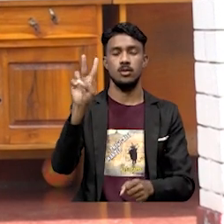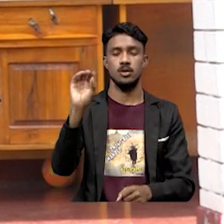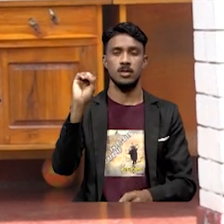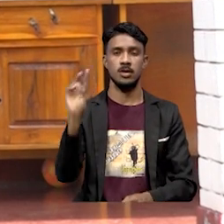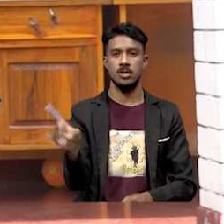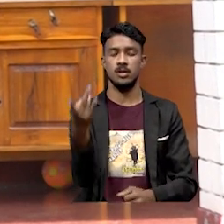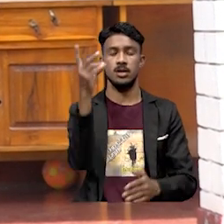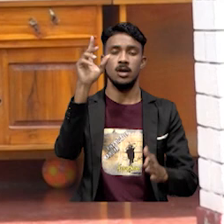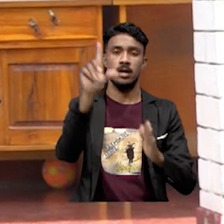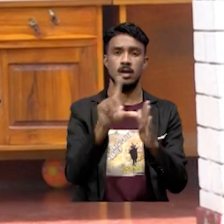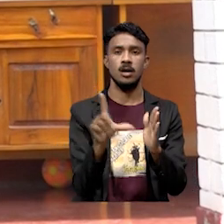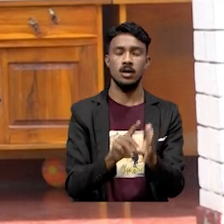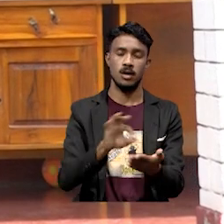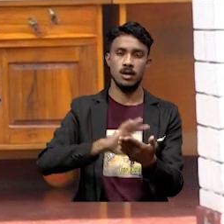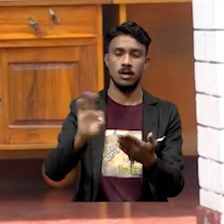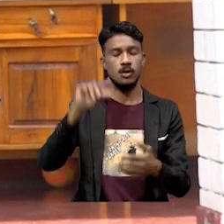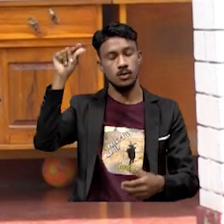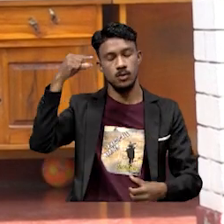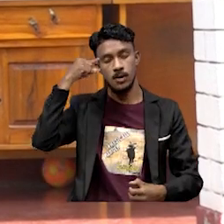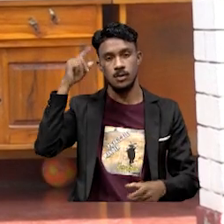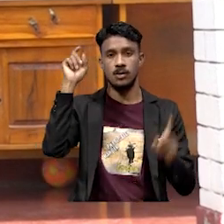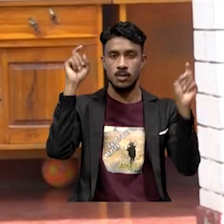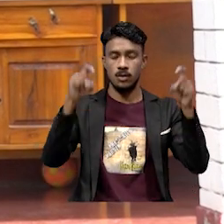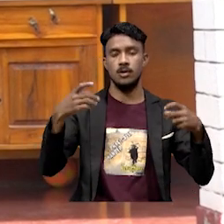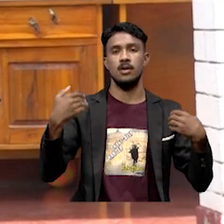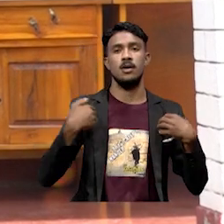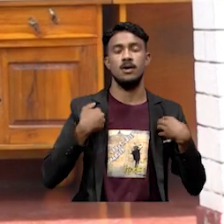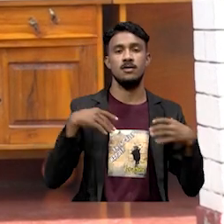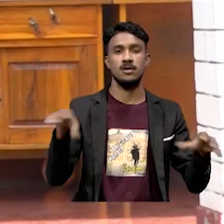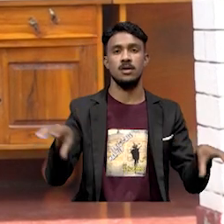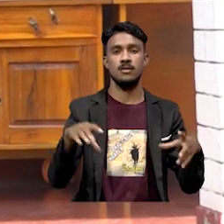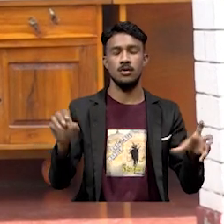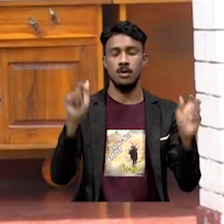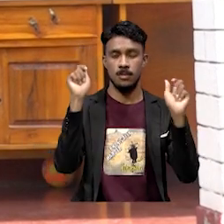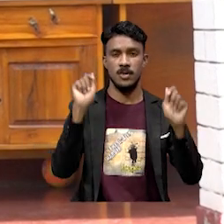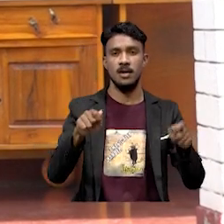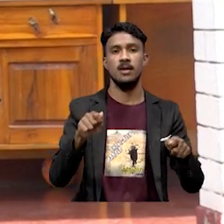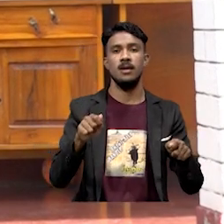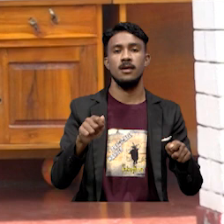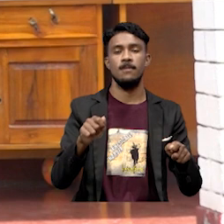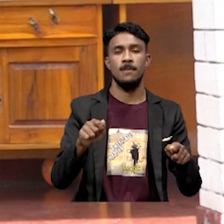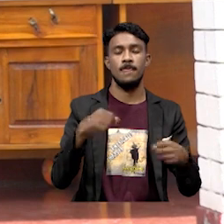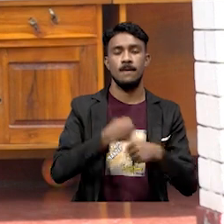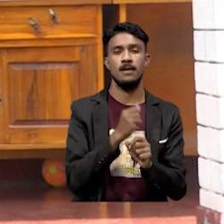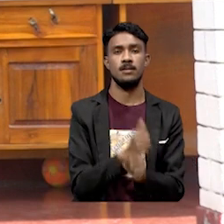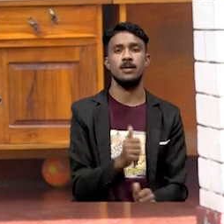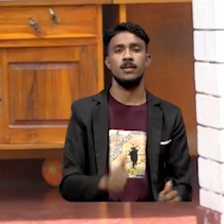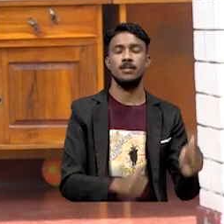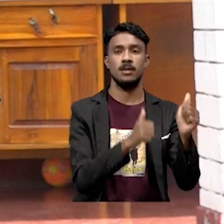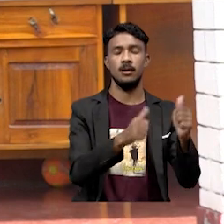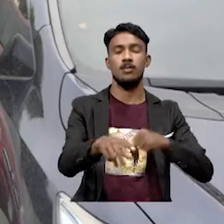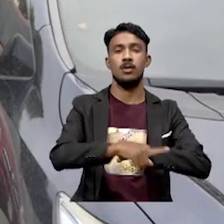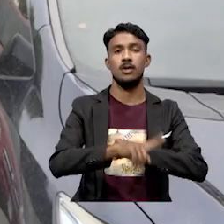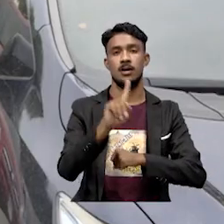ba lolos nene governu tenki ia vontade para tu bele implementa politik